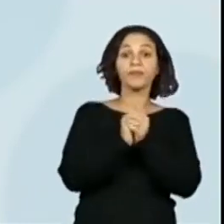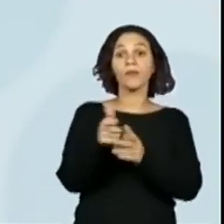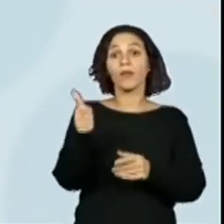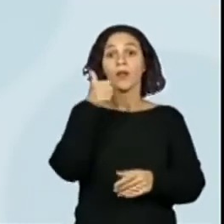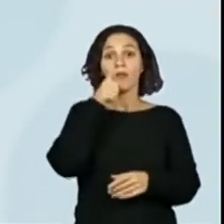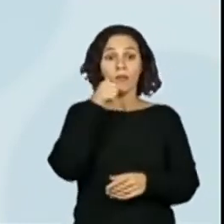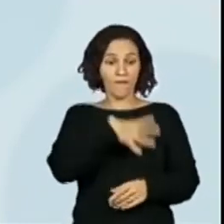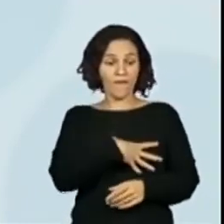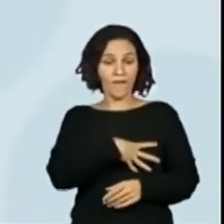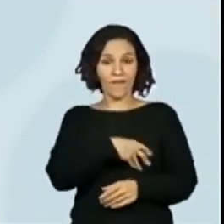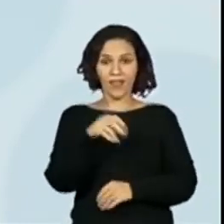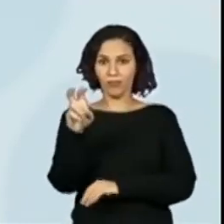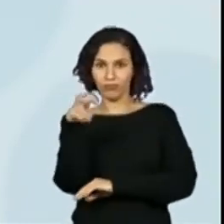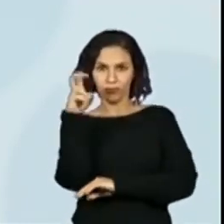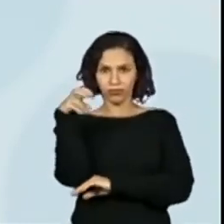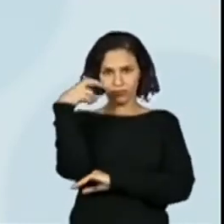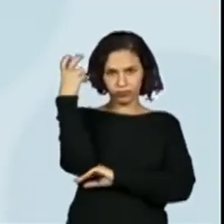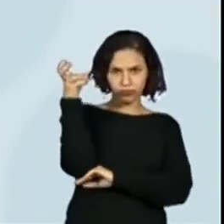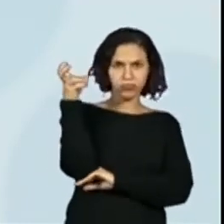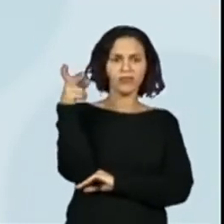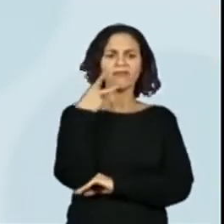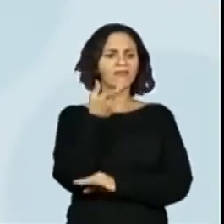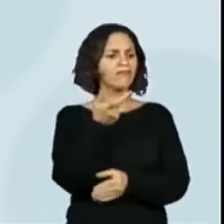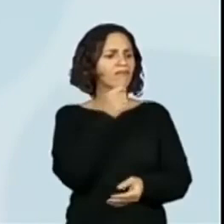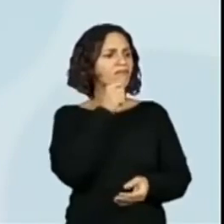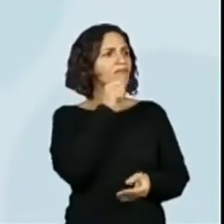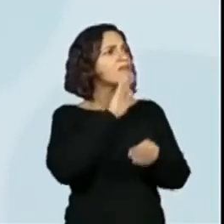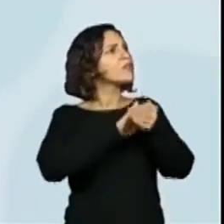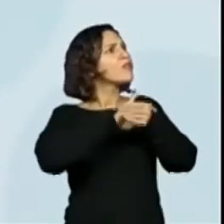grande respondeu-lhe: "Ainda não é noite."